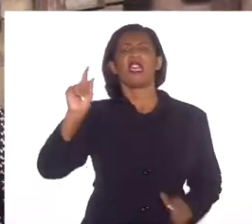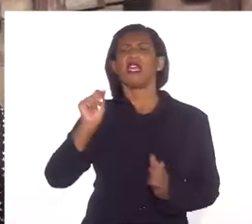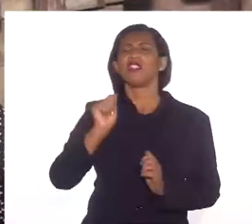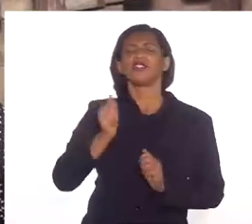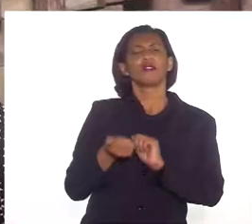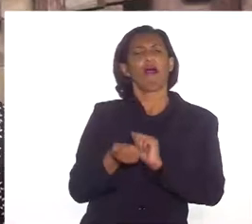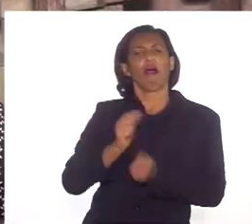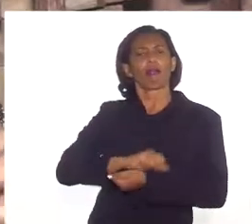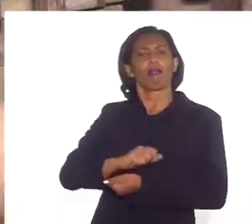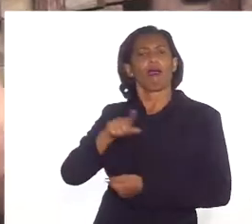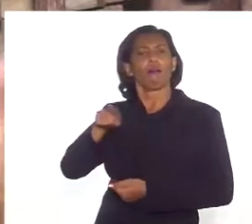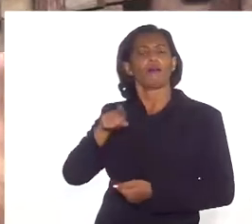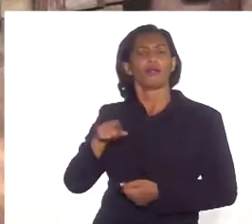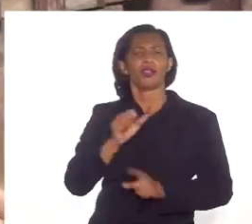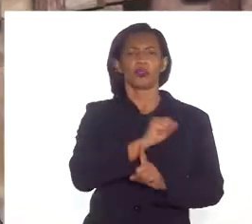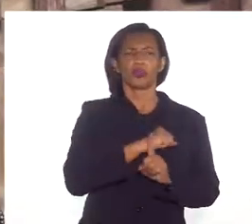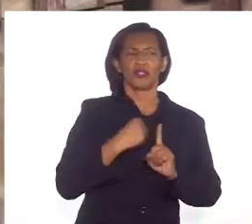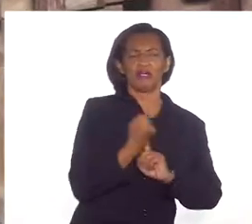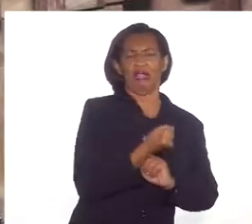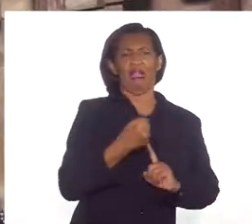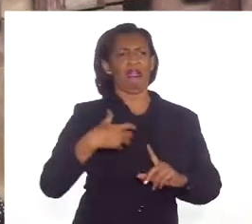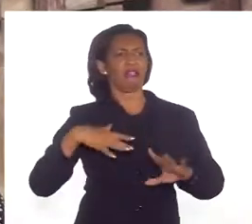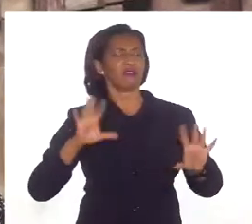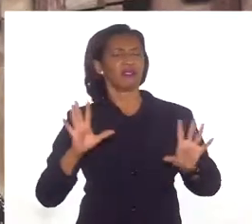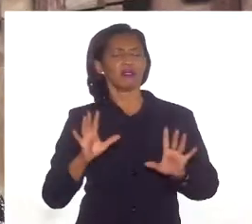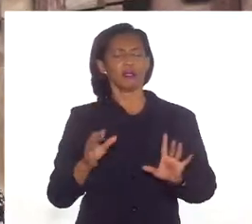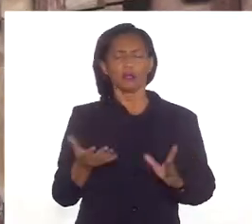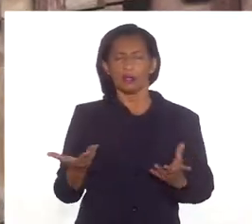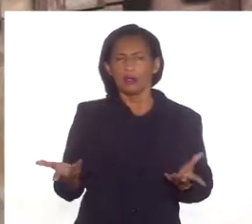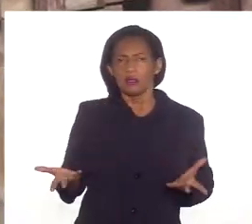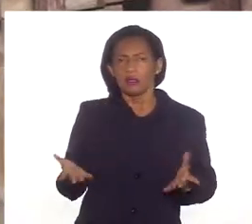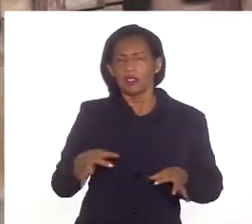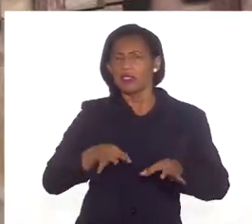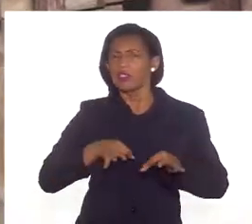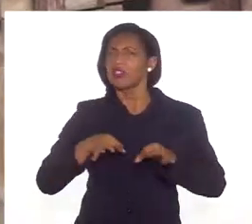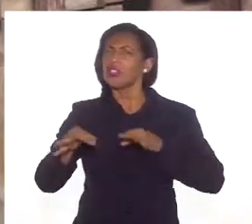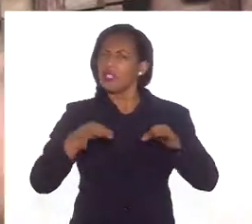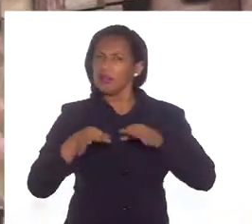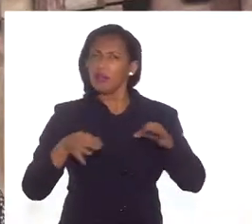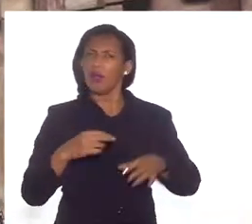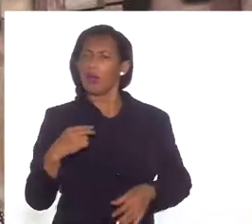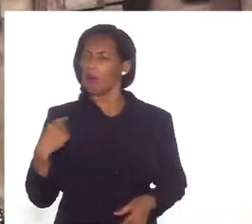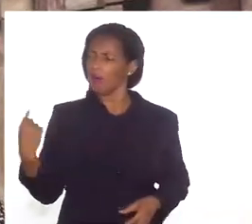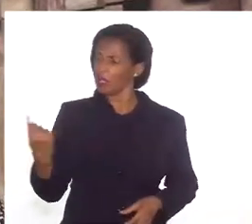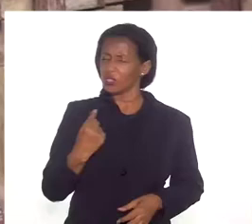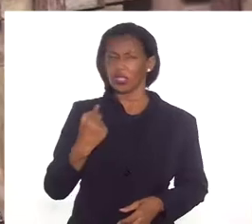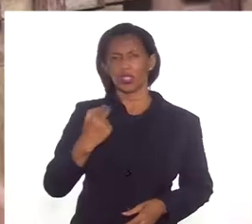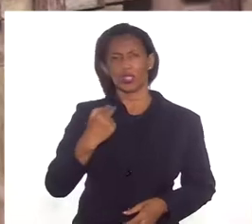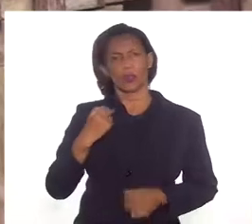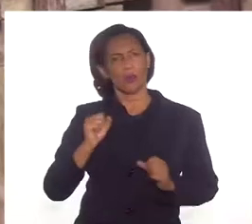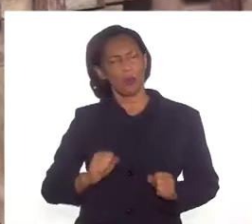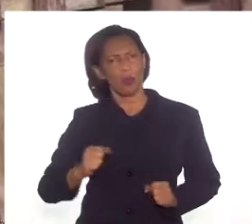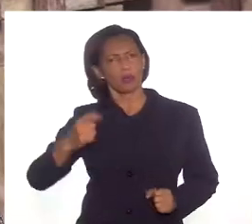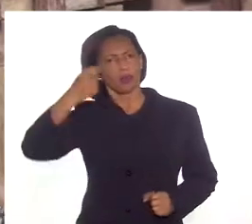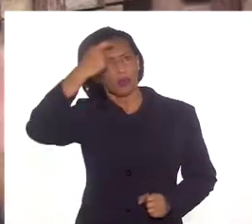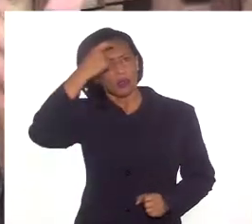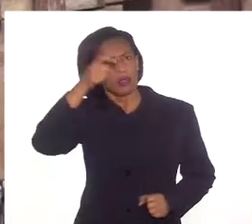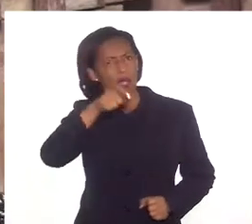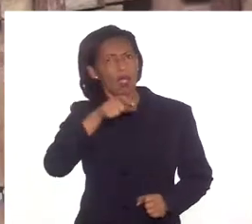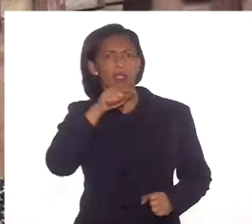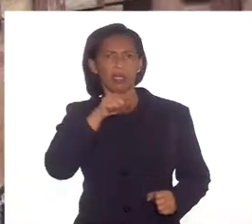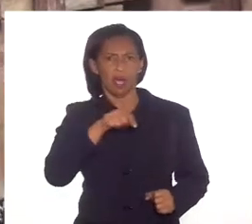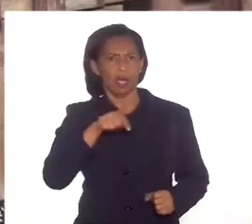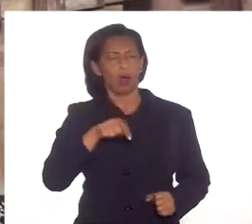adaptem à sociedade, existe muito essa fala, né? De que forma que a gente pode conscientizar as pessoas que não? Olha,